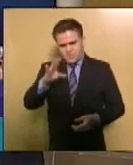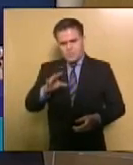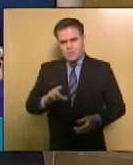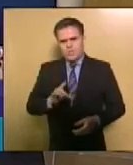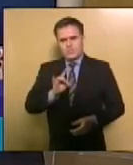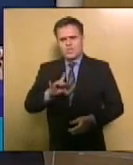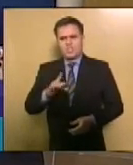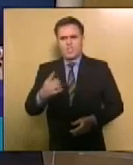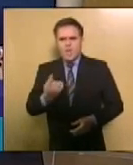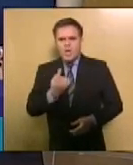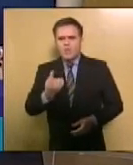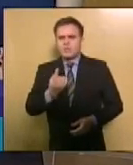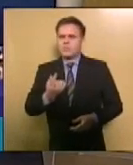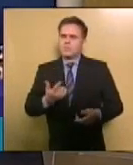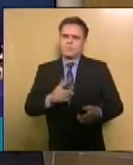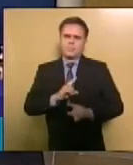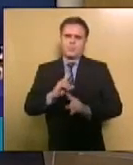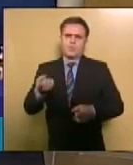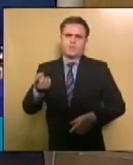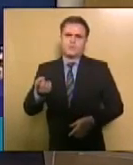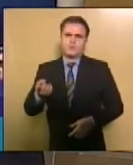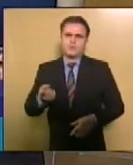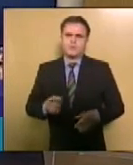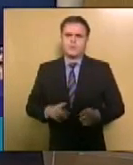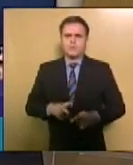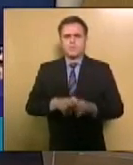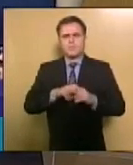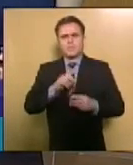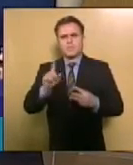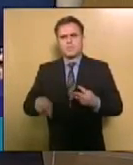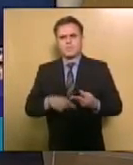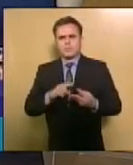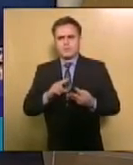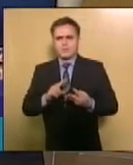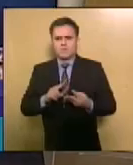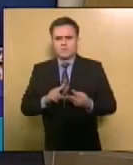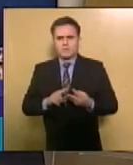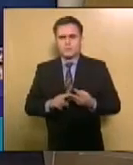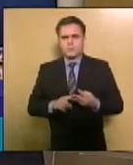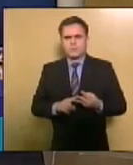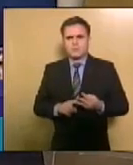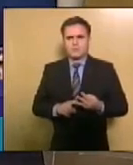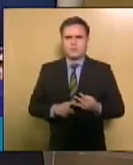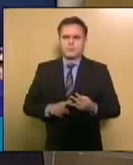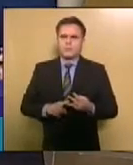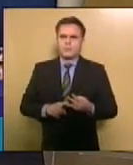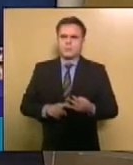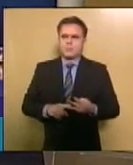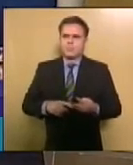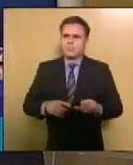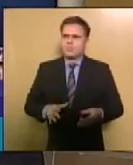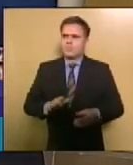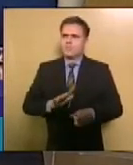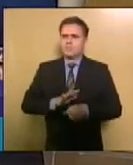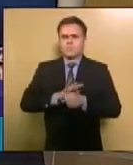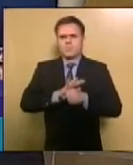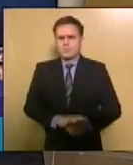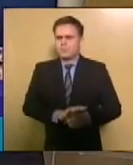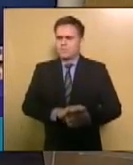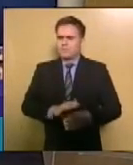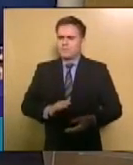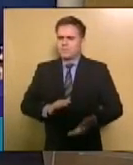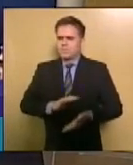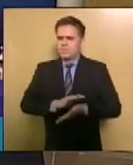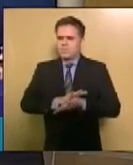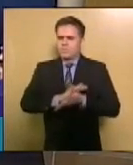sustenta né E aí nós temos um terceiro Pilar que eu acho que amarra esses dois repressão qualificada e prevenção